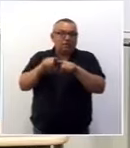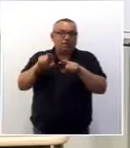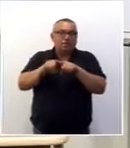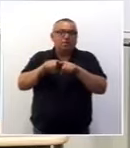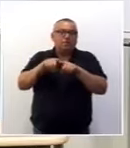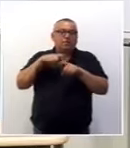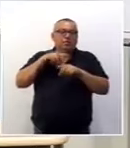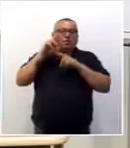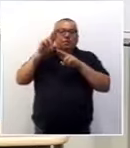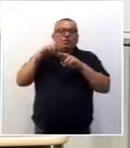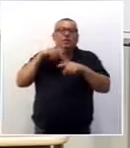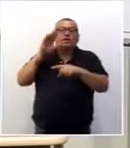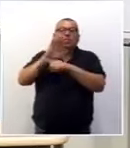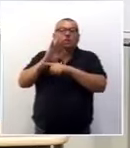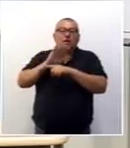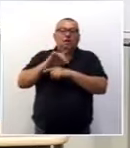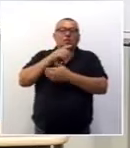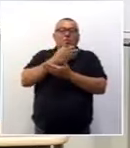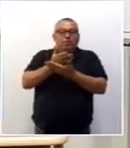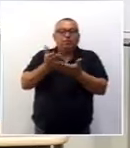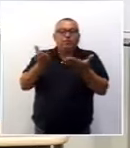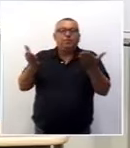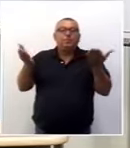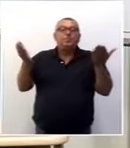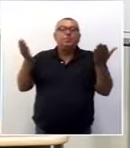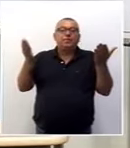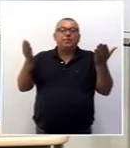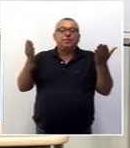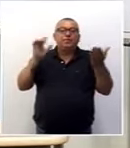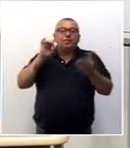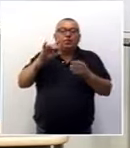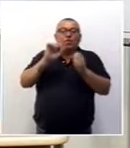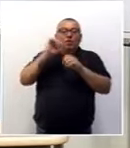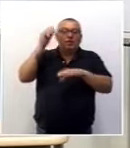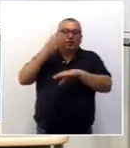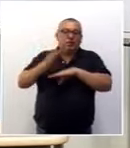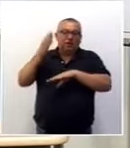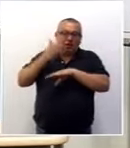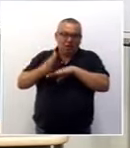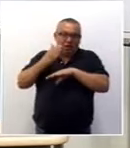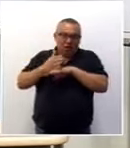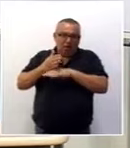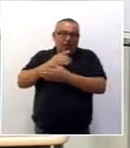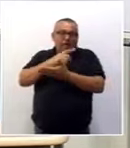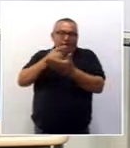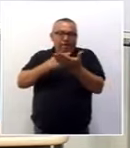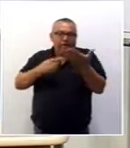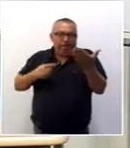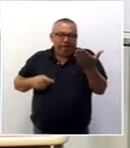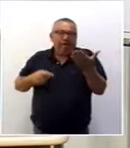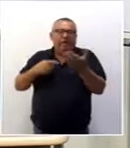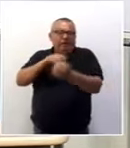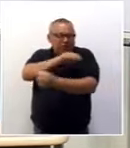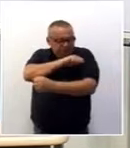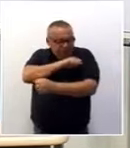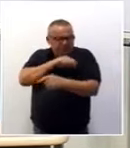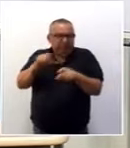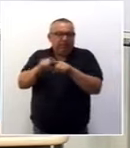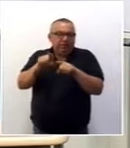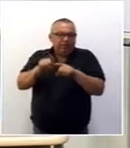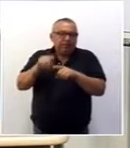ter contribuído para vocês, né? Para vocês não só fazer o exercício que está lá no caderno do aluno, né? Mas